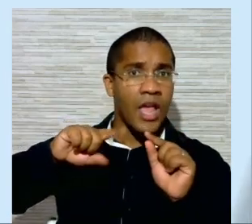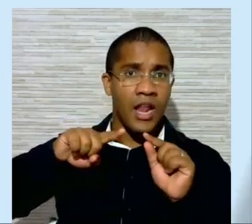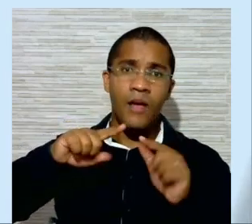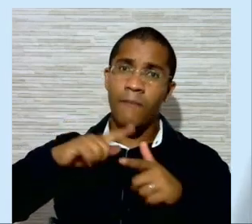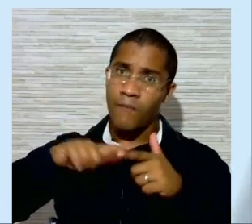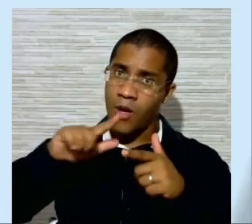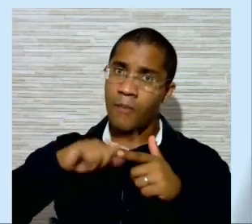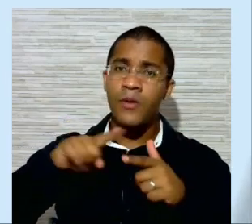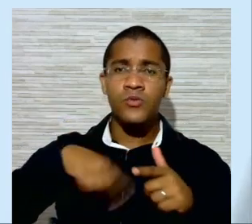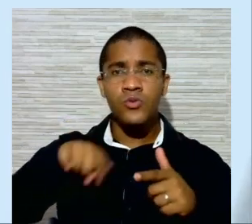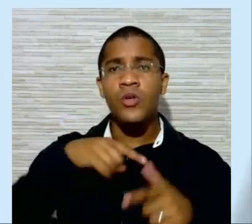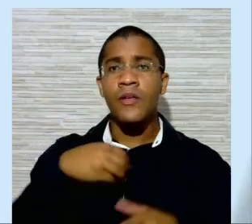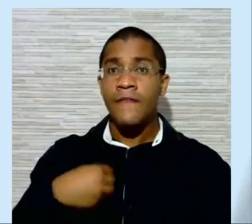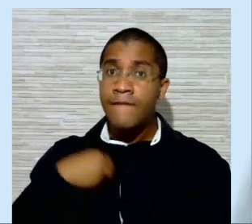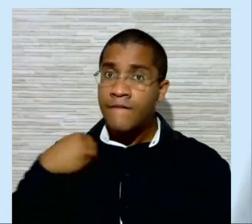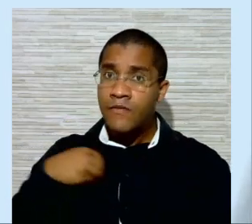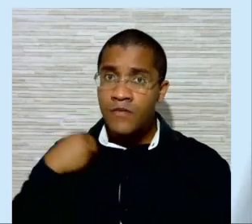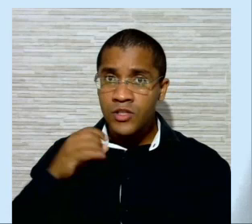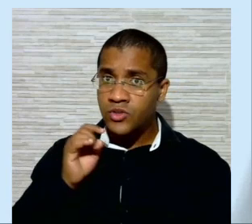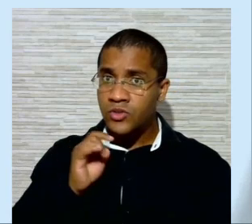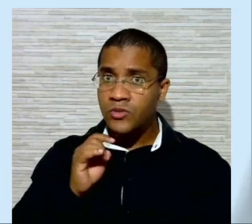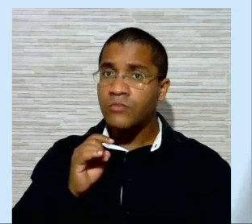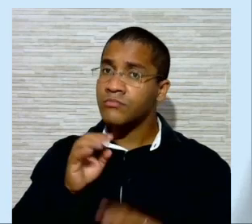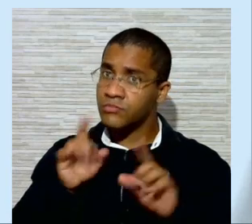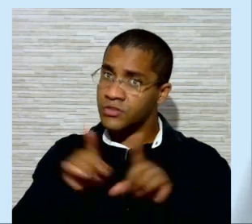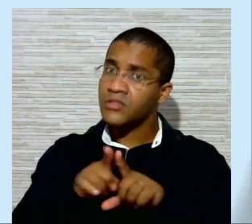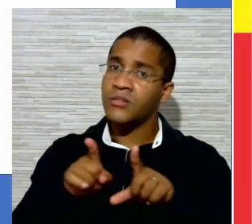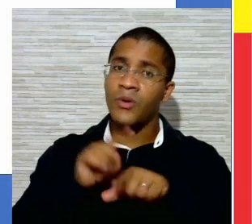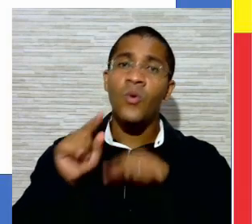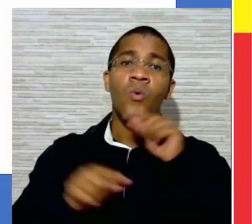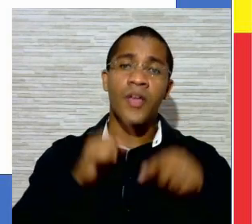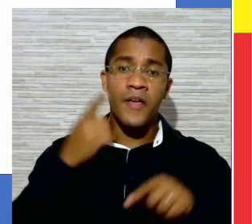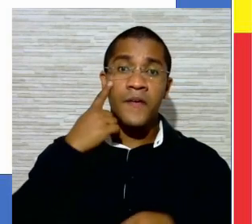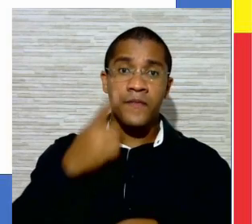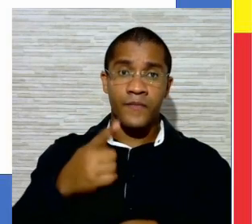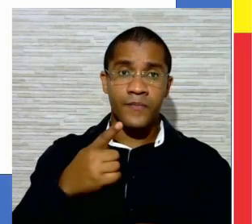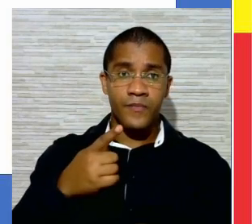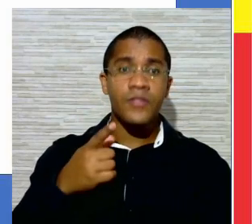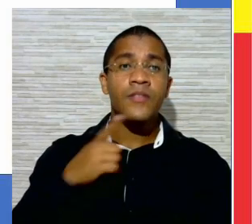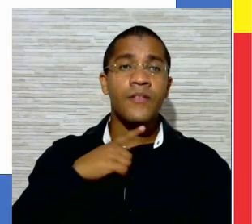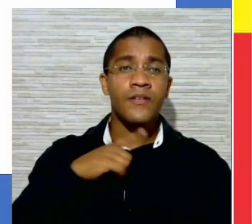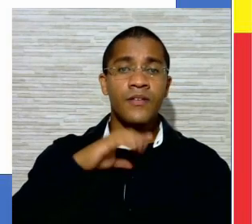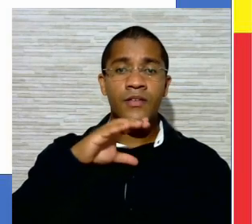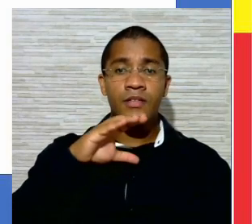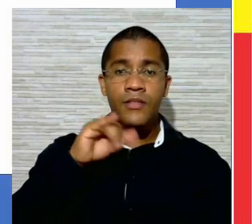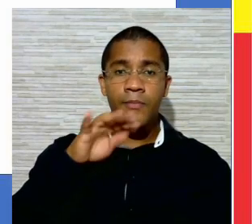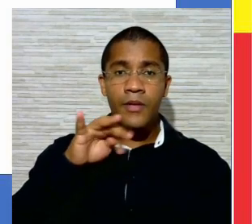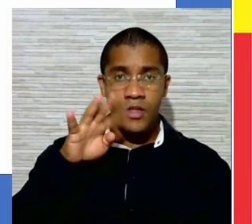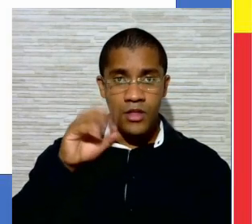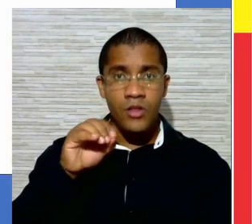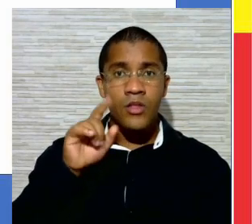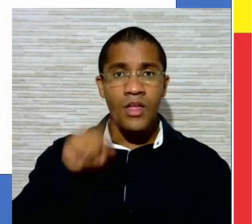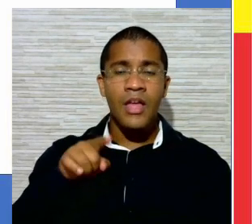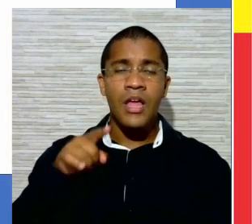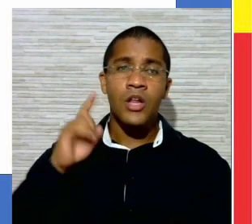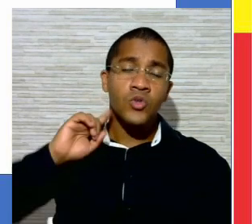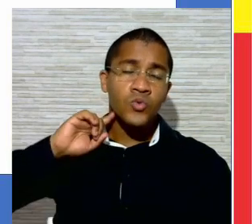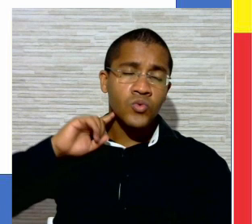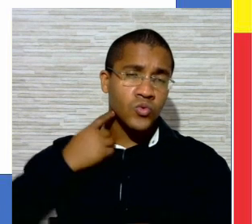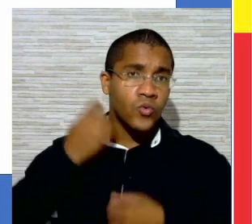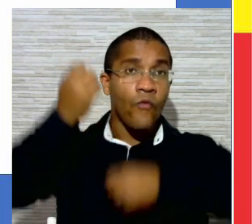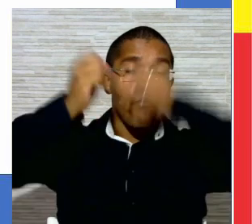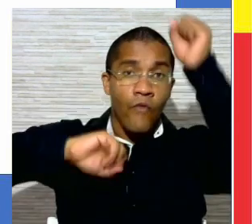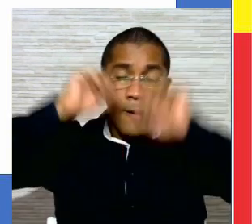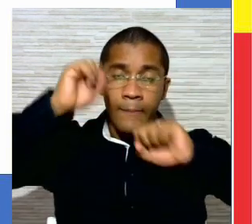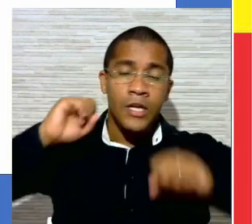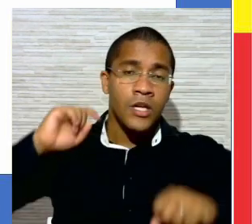também prejudique as nossas vidas, não só ajude. E eu quero que você observe na tela agora, tá? A indústria cimenteira, tá, é a segunda mais